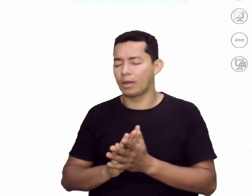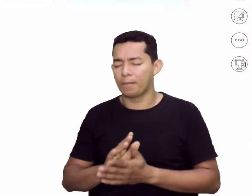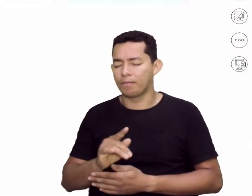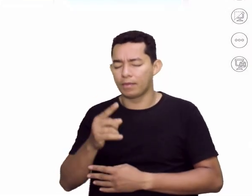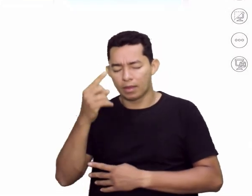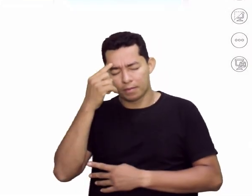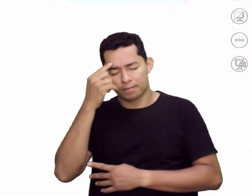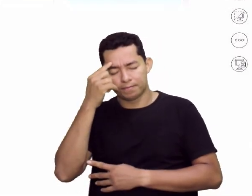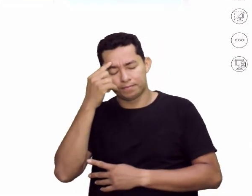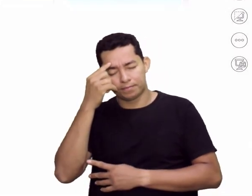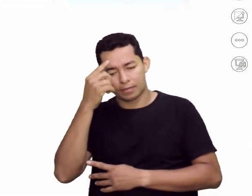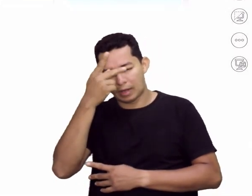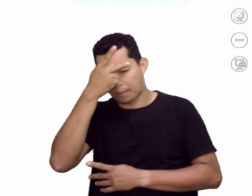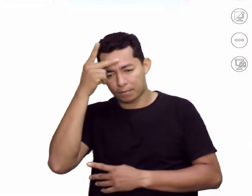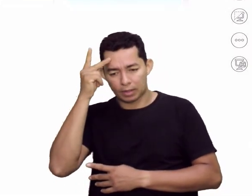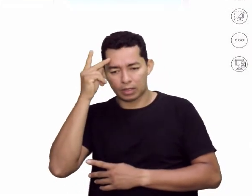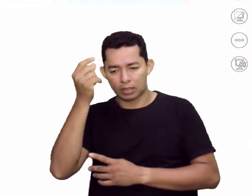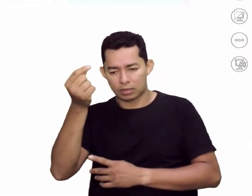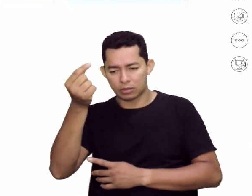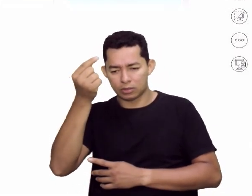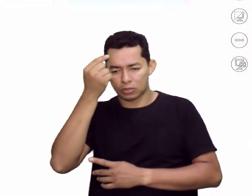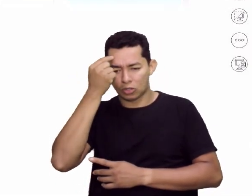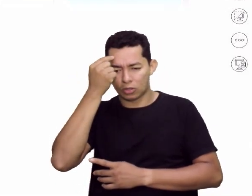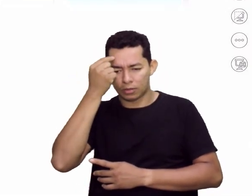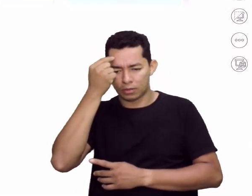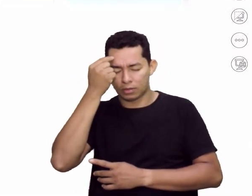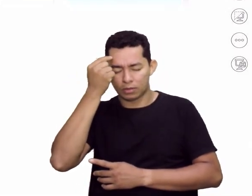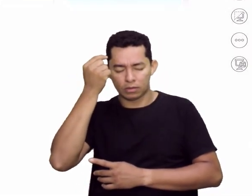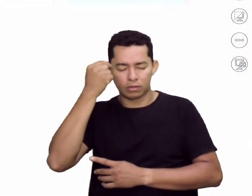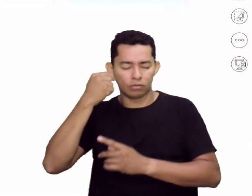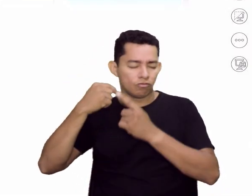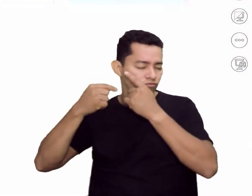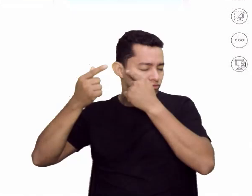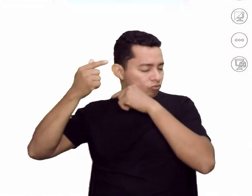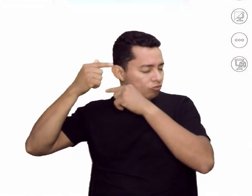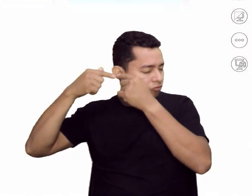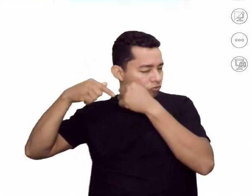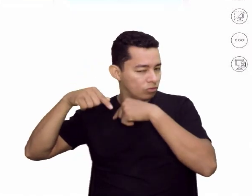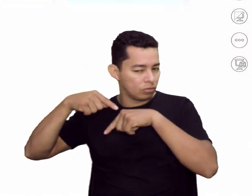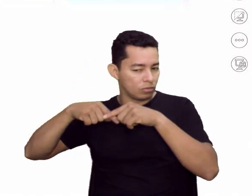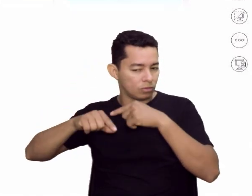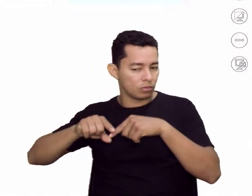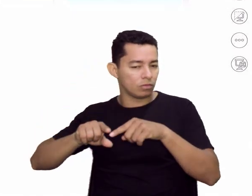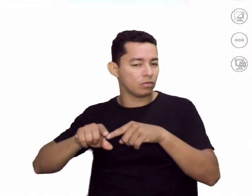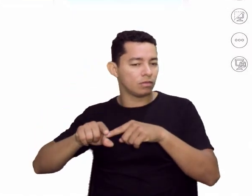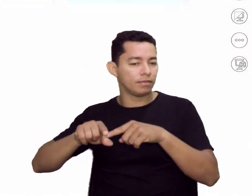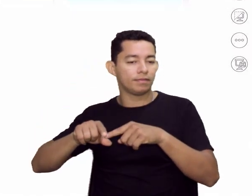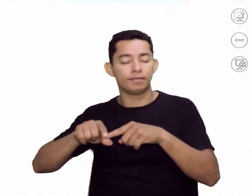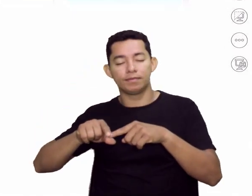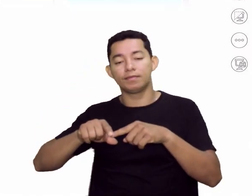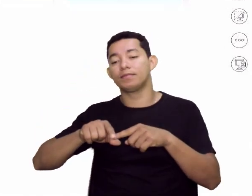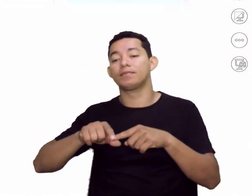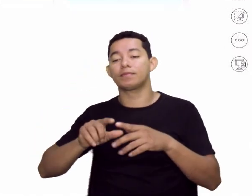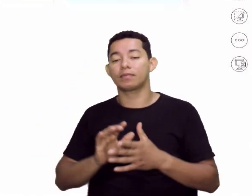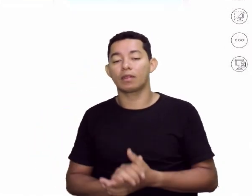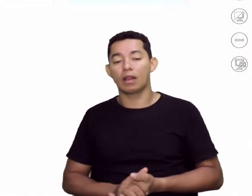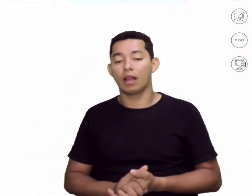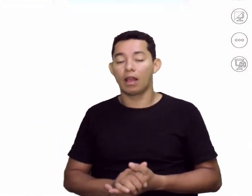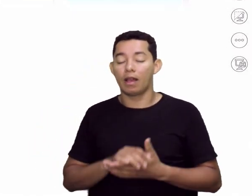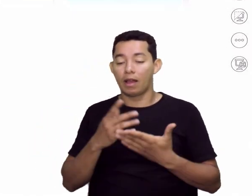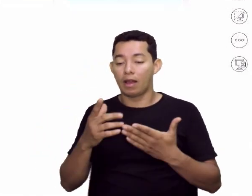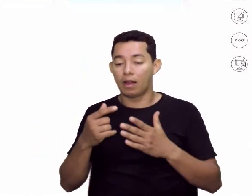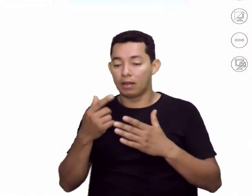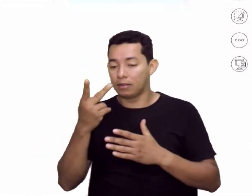pensamento e vai a profundidades maiores, né? De tanto que vai, que a